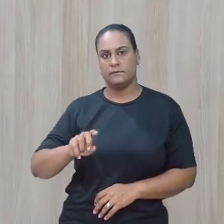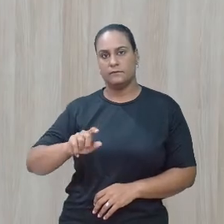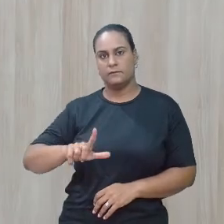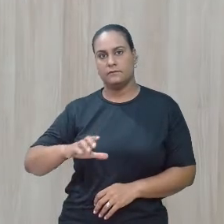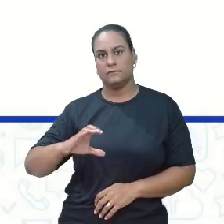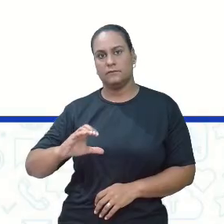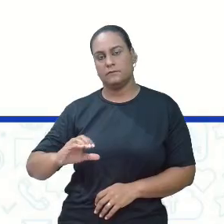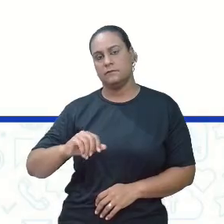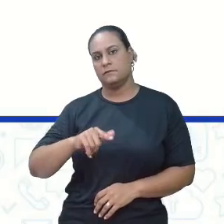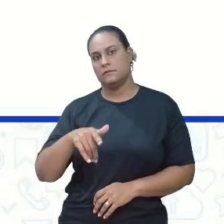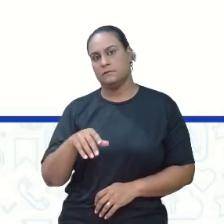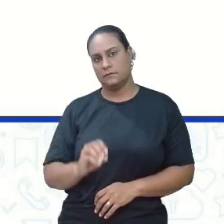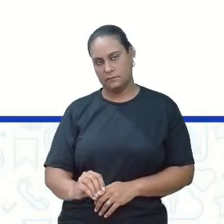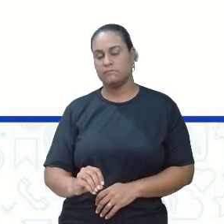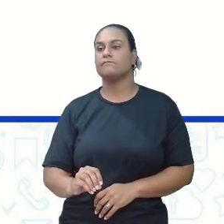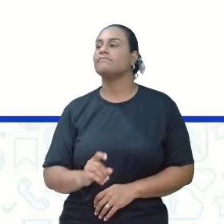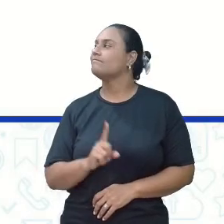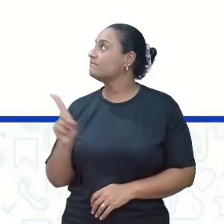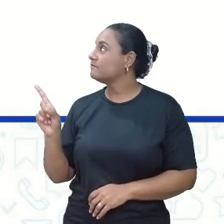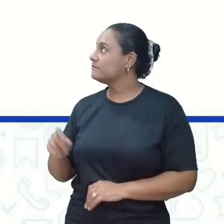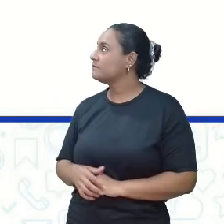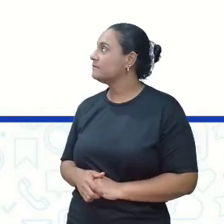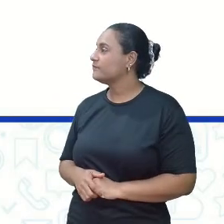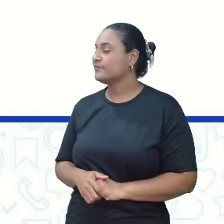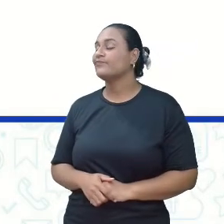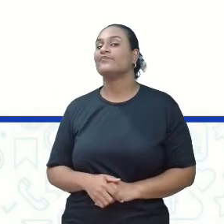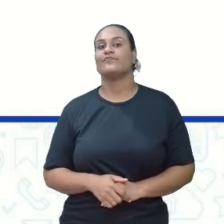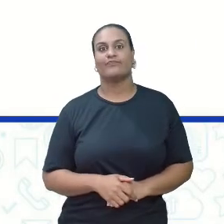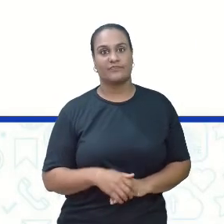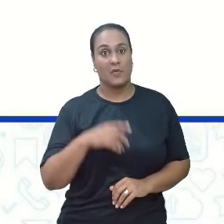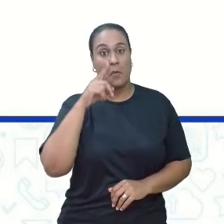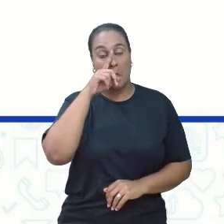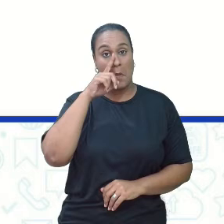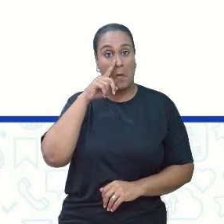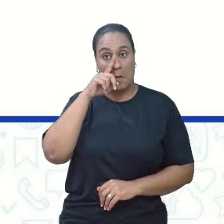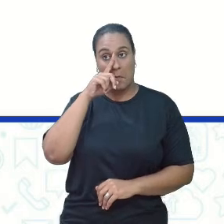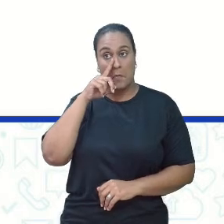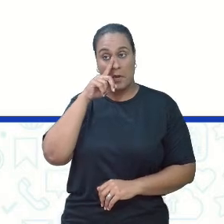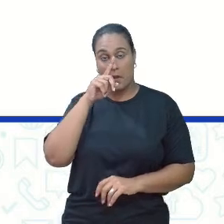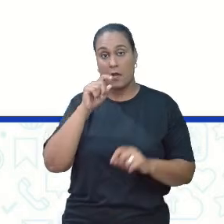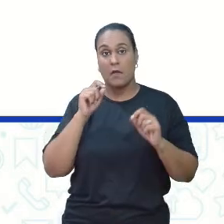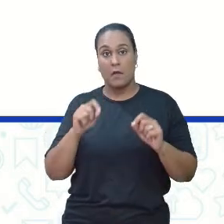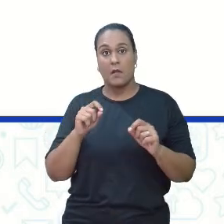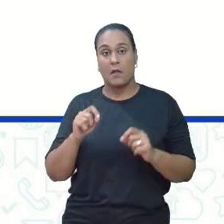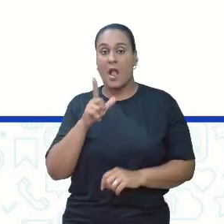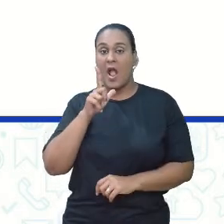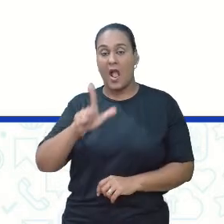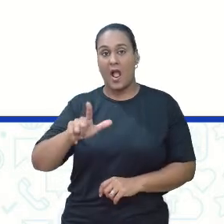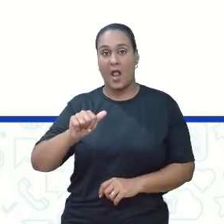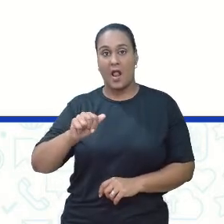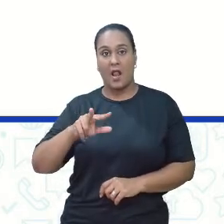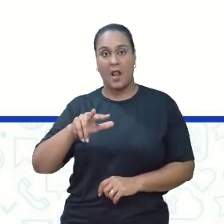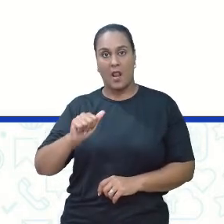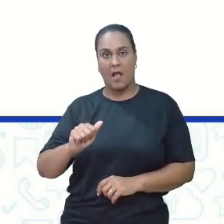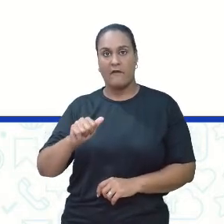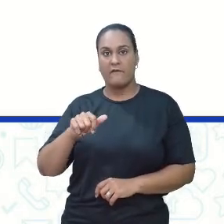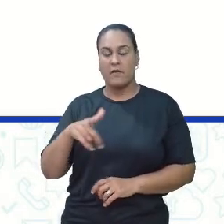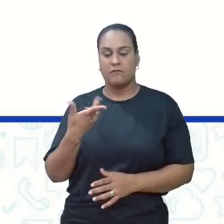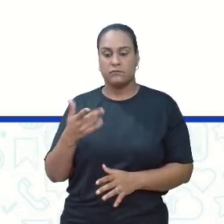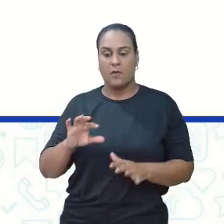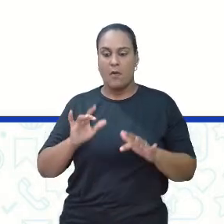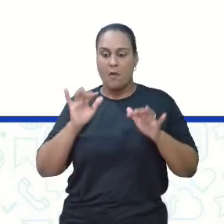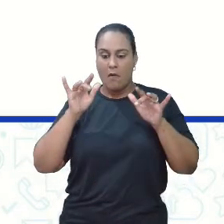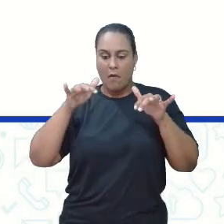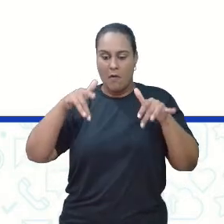Erupções vulcânicas. As erupções vulcânicas, né, são perigosas na medida em que a lava expelida pelos vulcões é